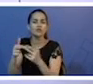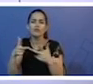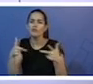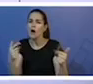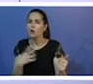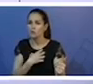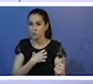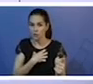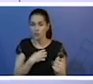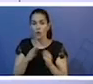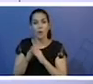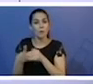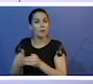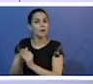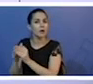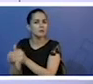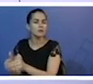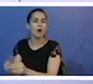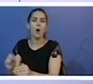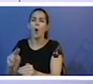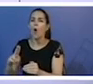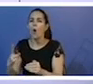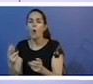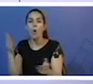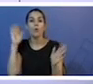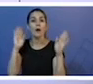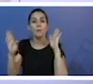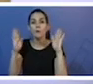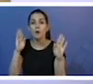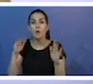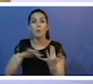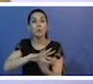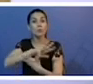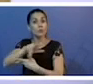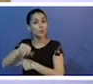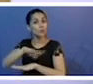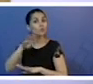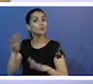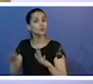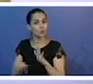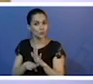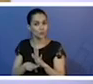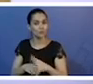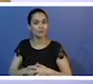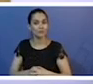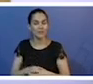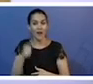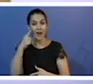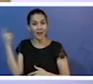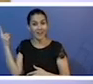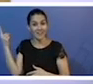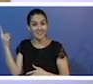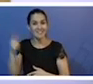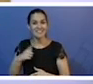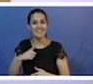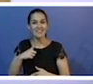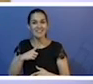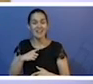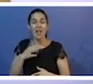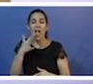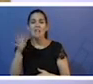por embarcações também, para todas as partes do mundo. Aqui nós temos uma gruta de